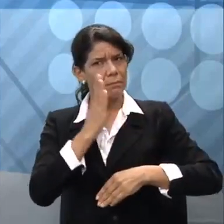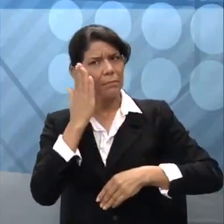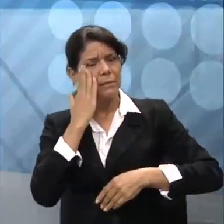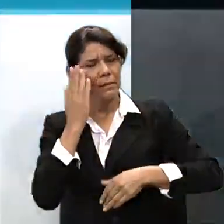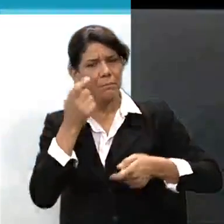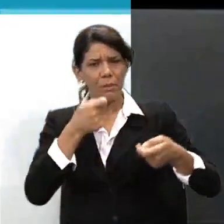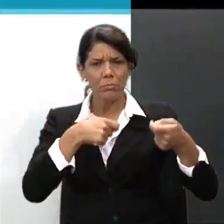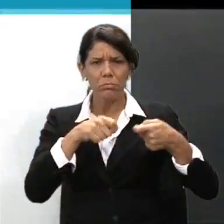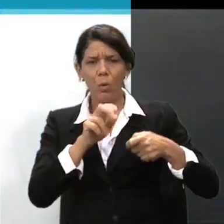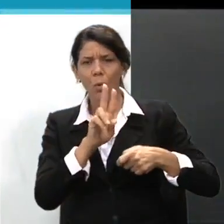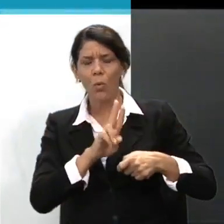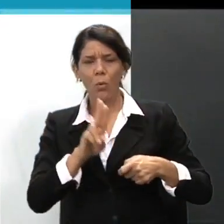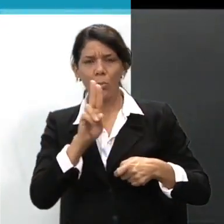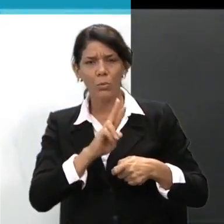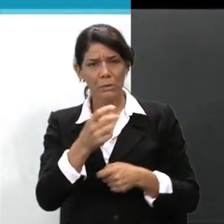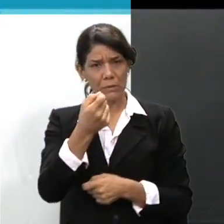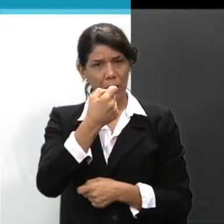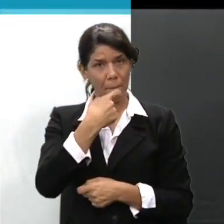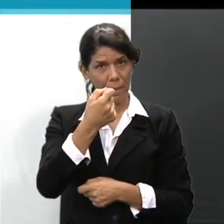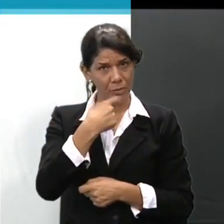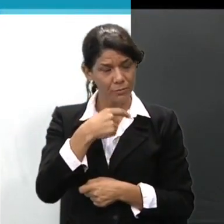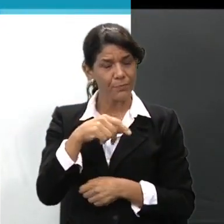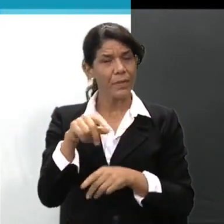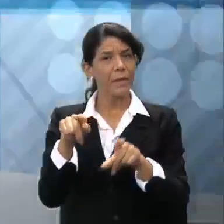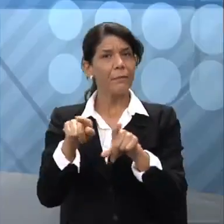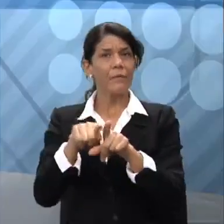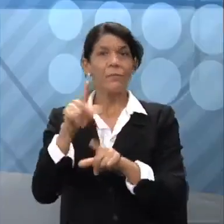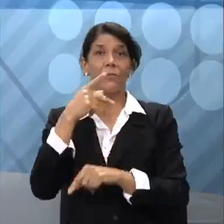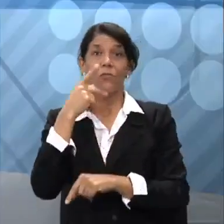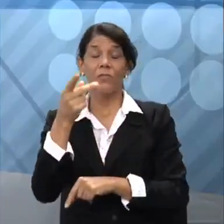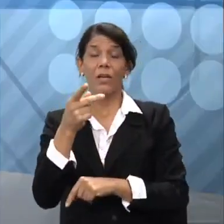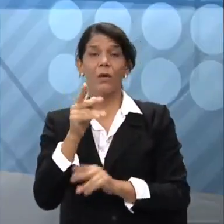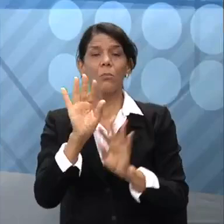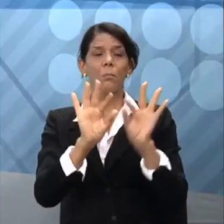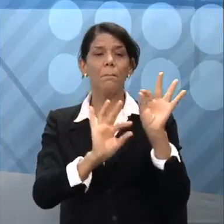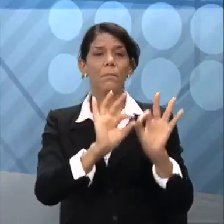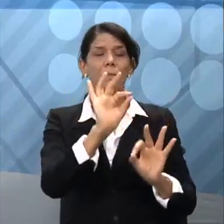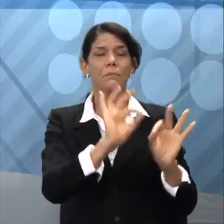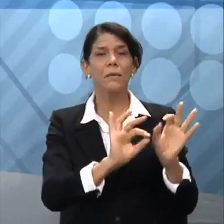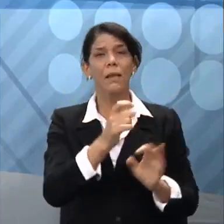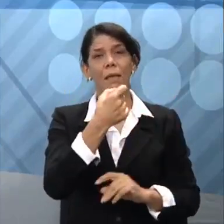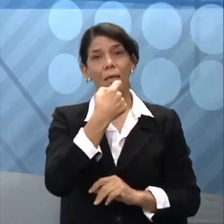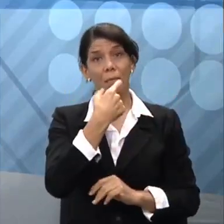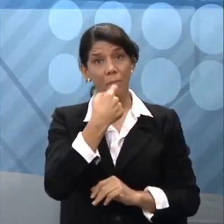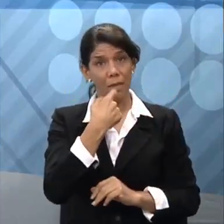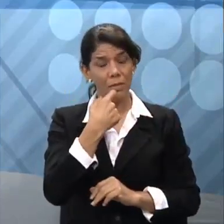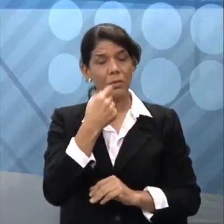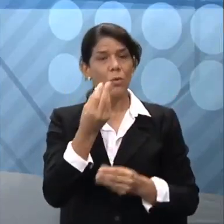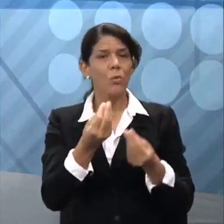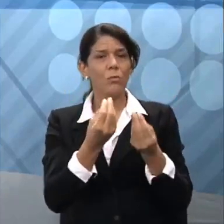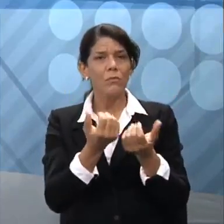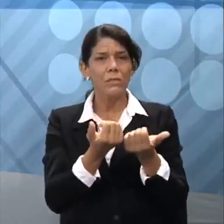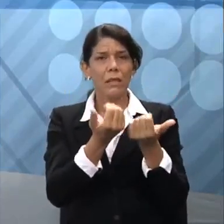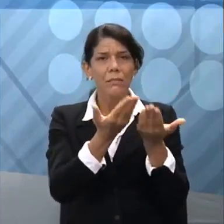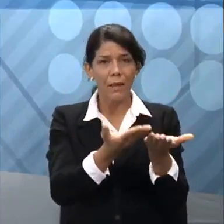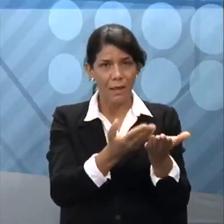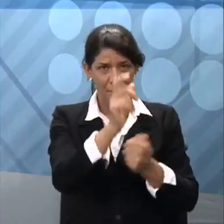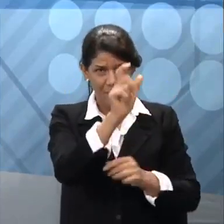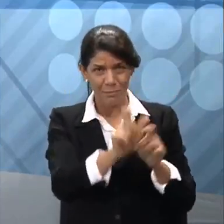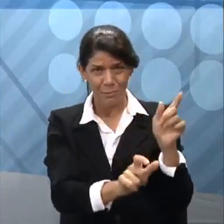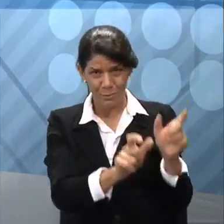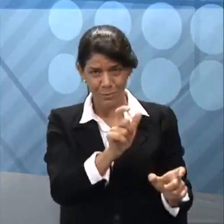de medicamentos. Portanto, nós vamos falar do preparo desses medicamentos e vias de administração,